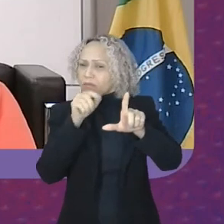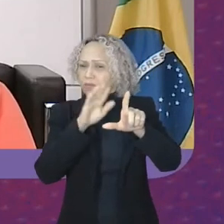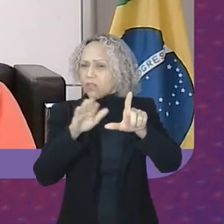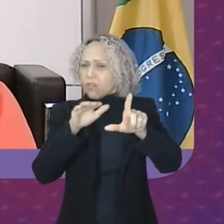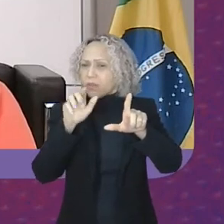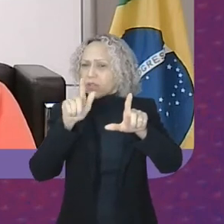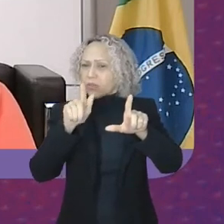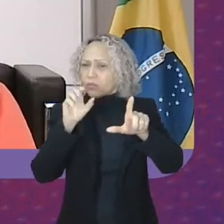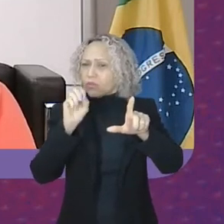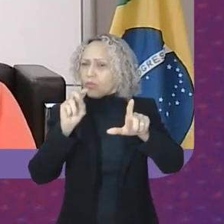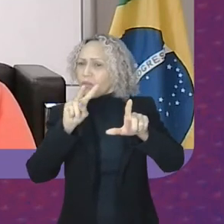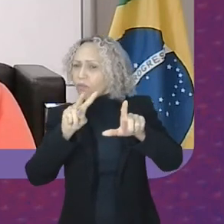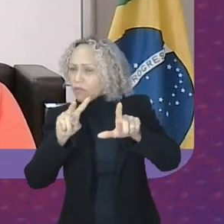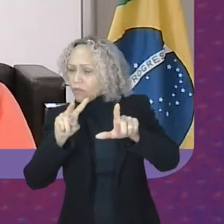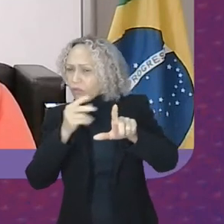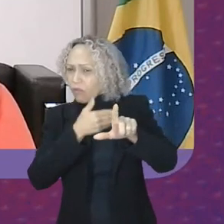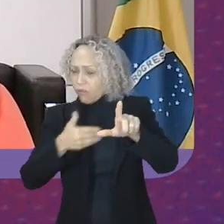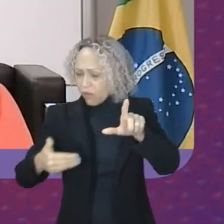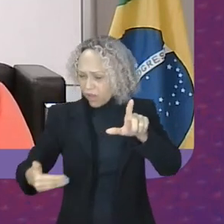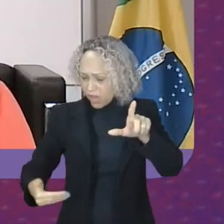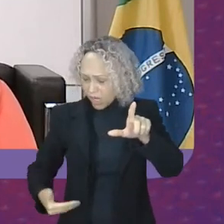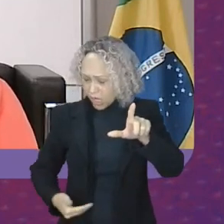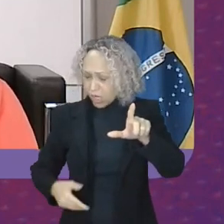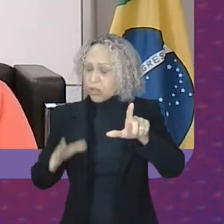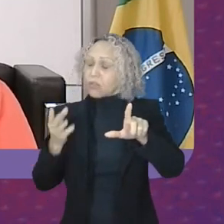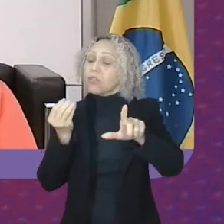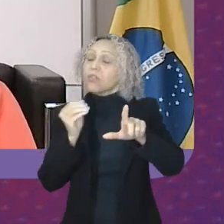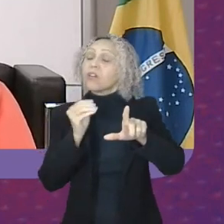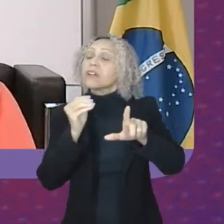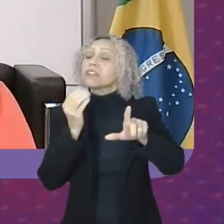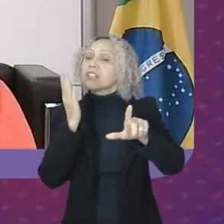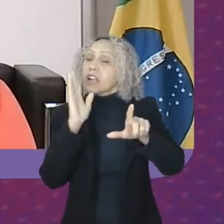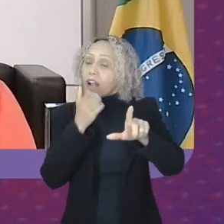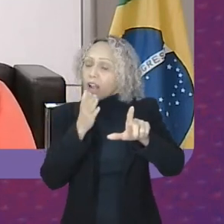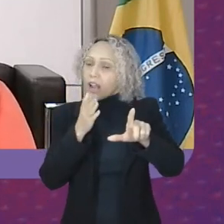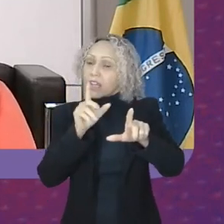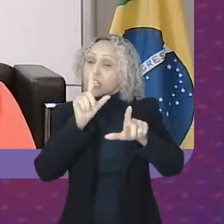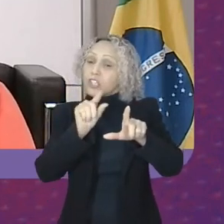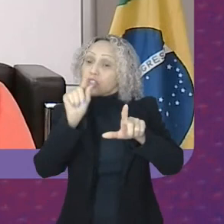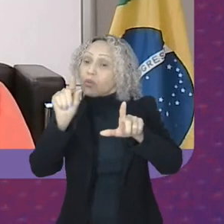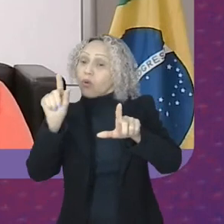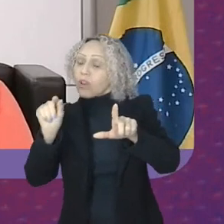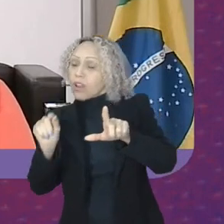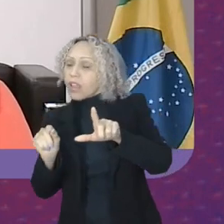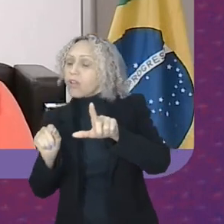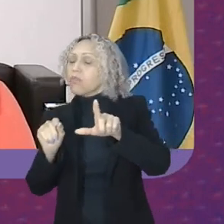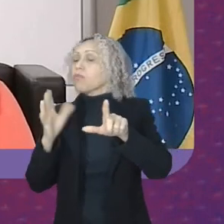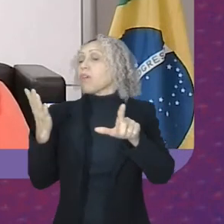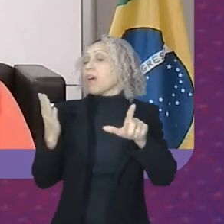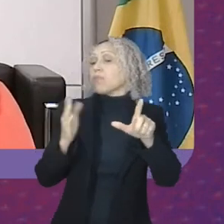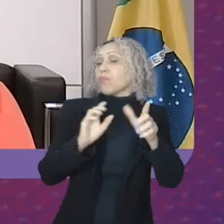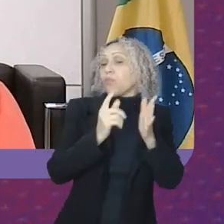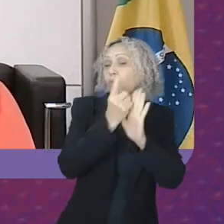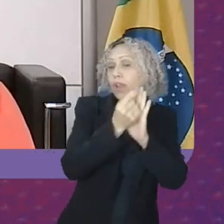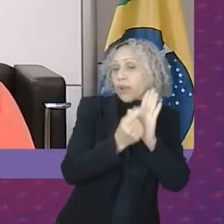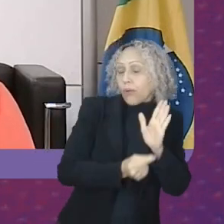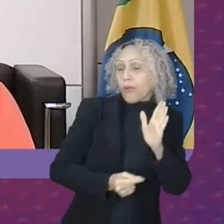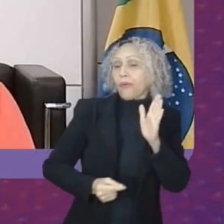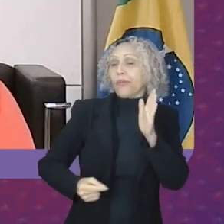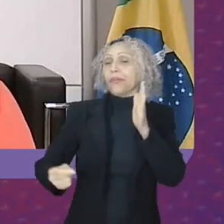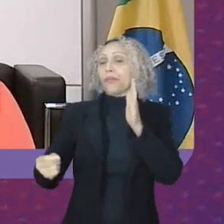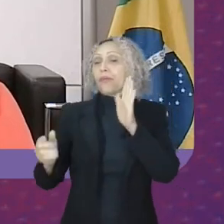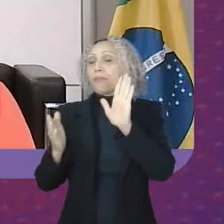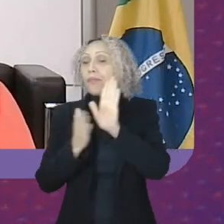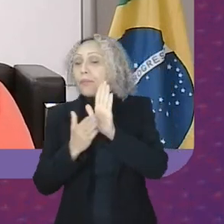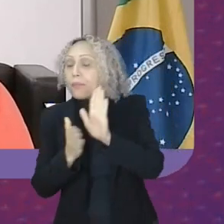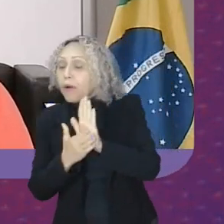E votando, vocês vão estar direcionando recursos, propostas para melhorar a